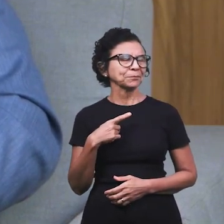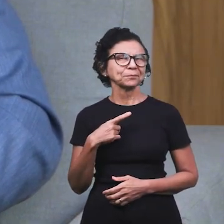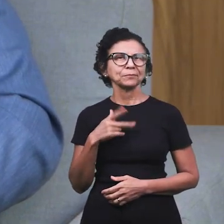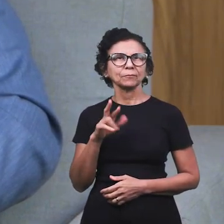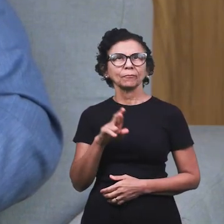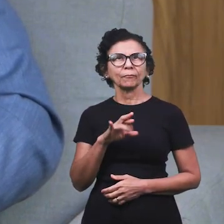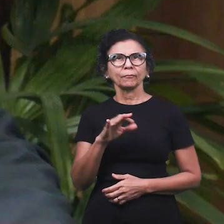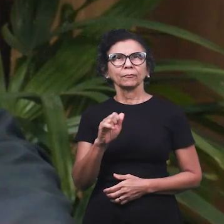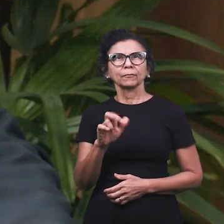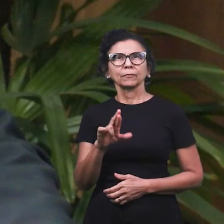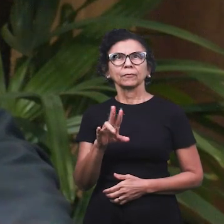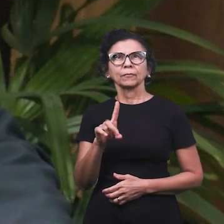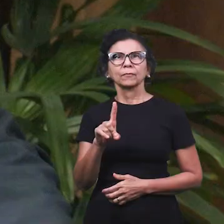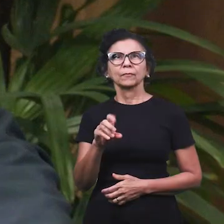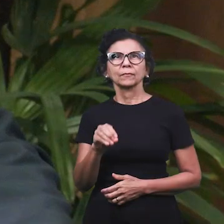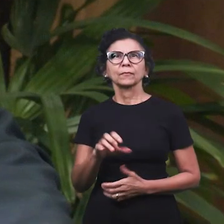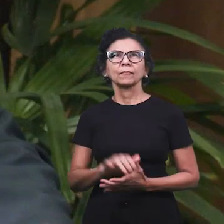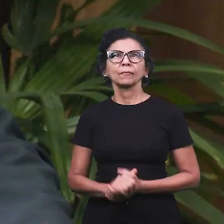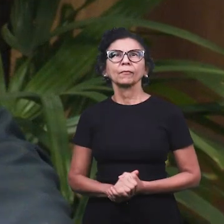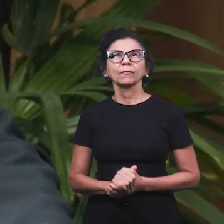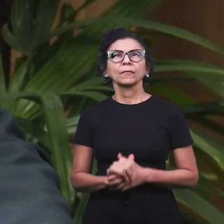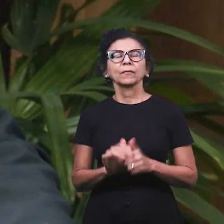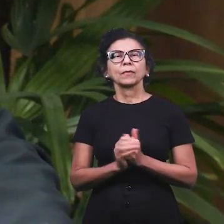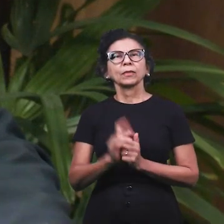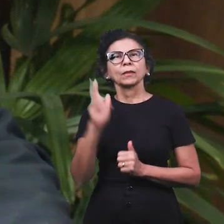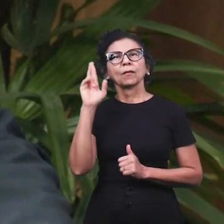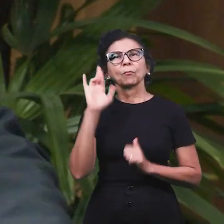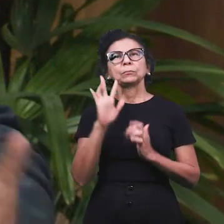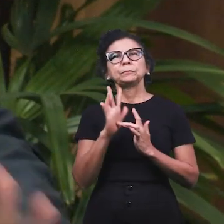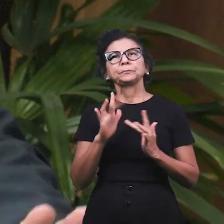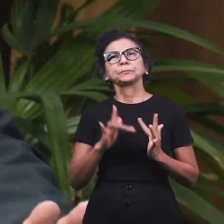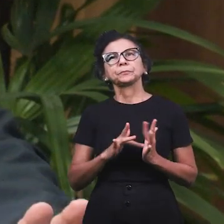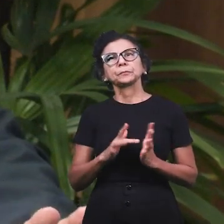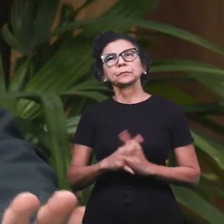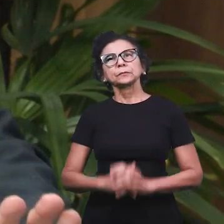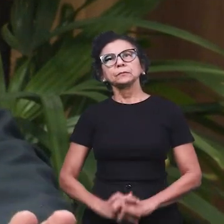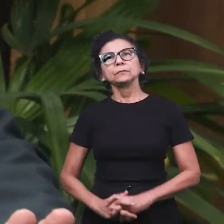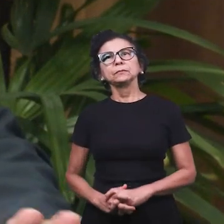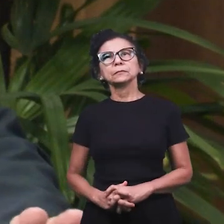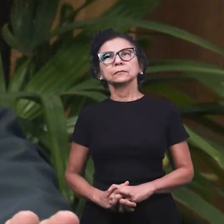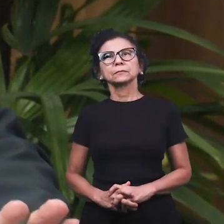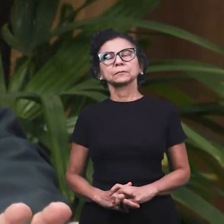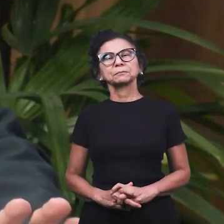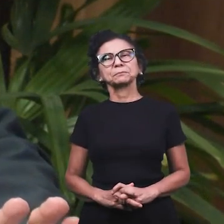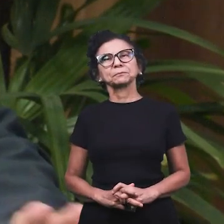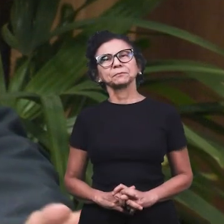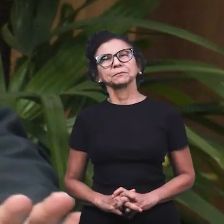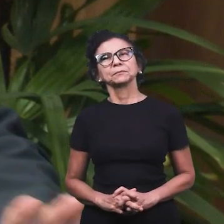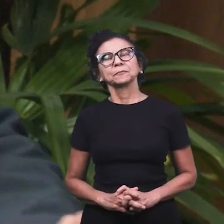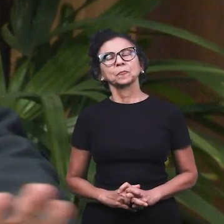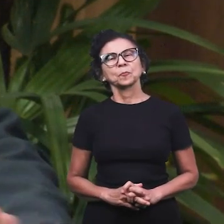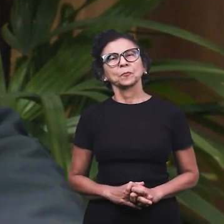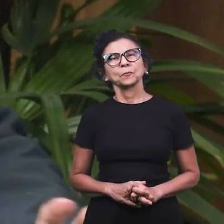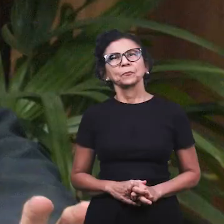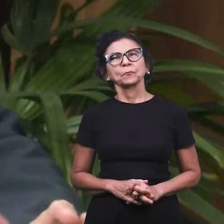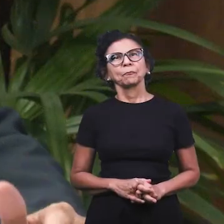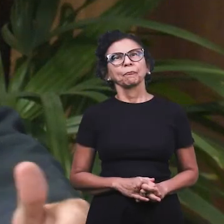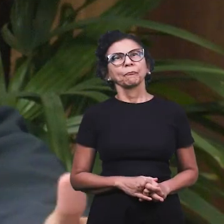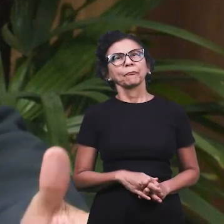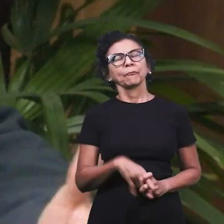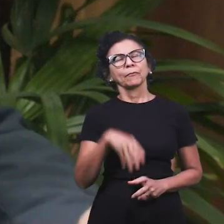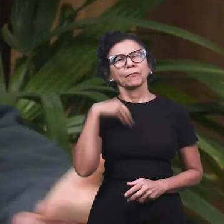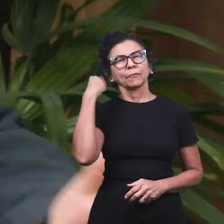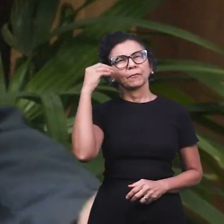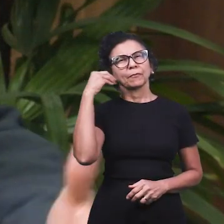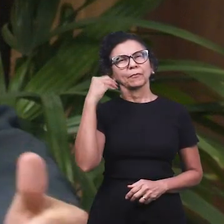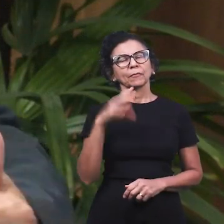bem-vindo. Amém. A paz do Senhor. E já vou abrir com uma experiência. Certo dia eu